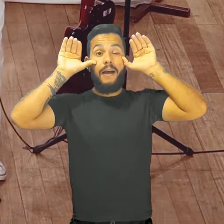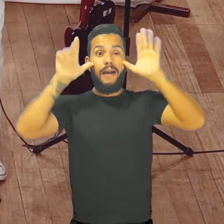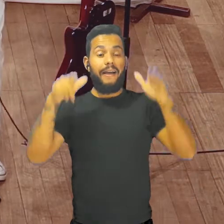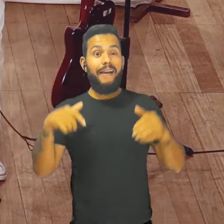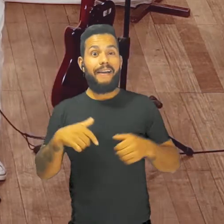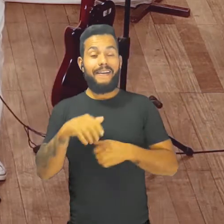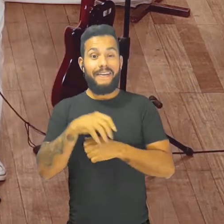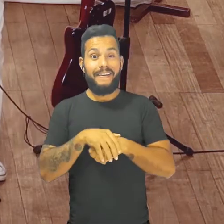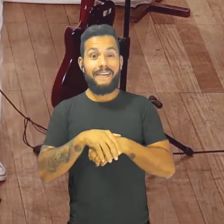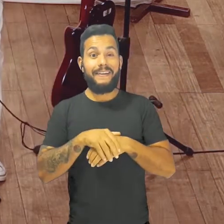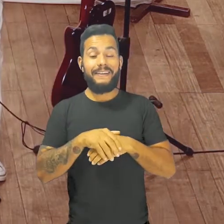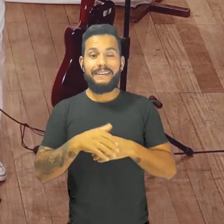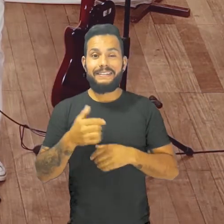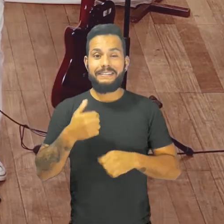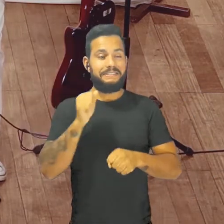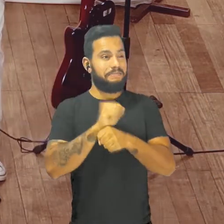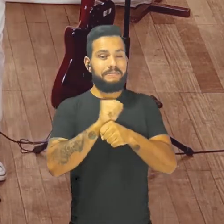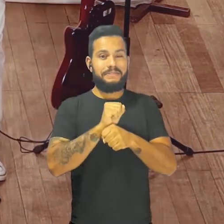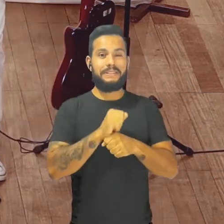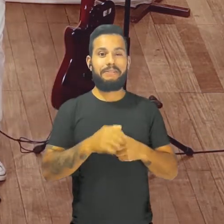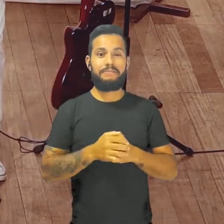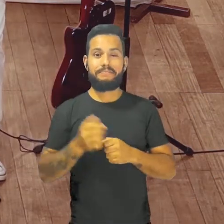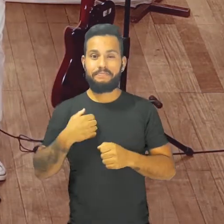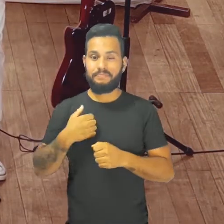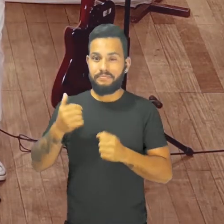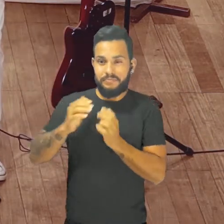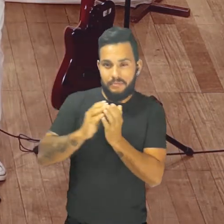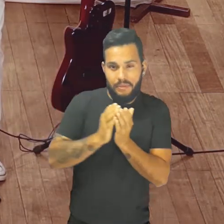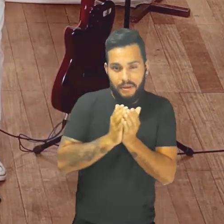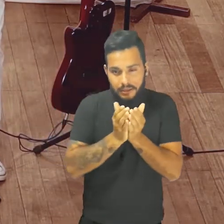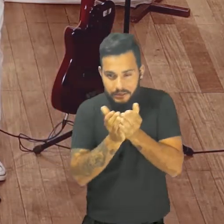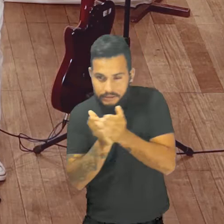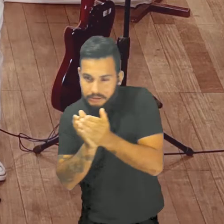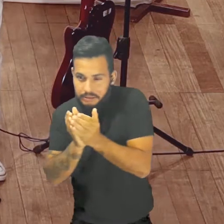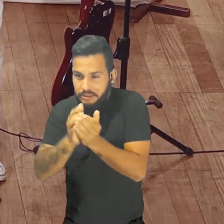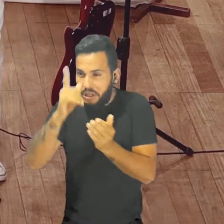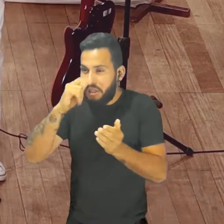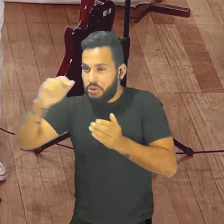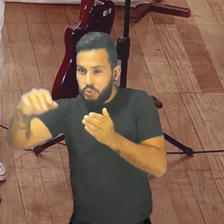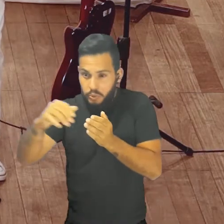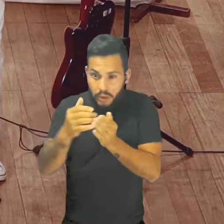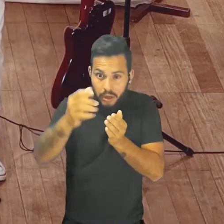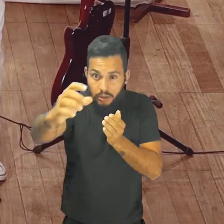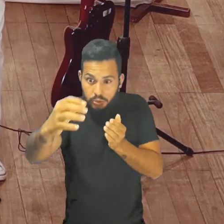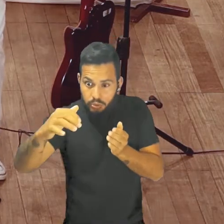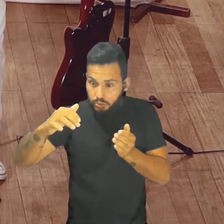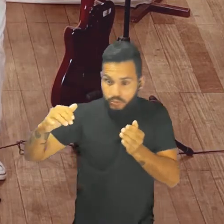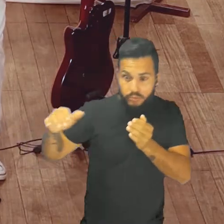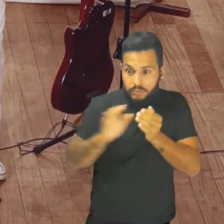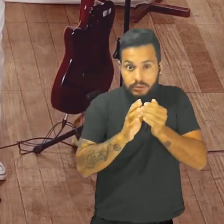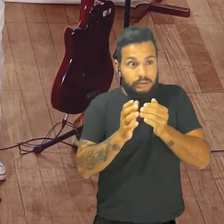meu embarque. E saímos a desviar. Os entulhos, as sacolas de lixo que começavam a